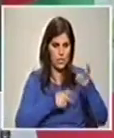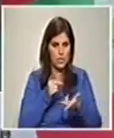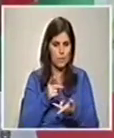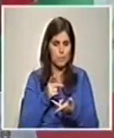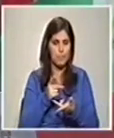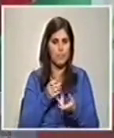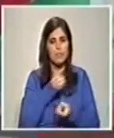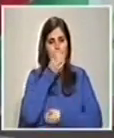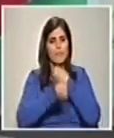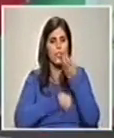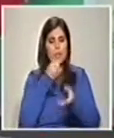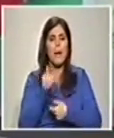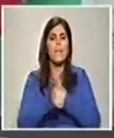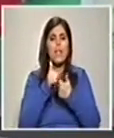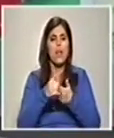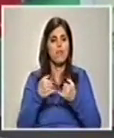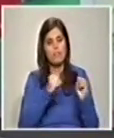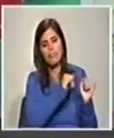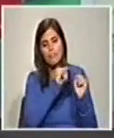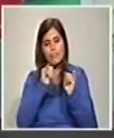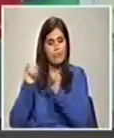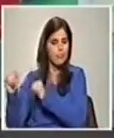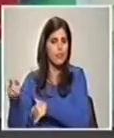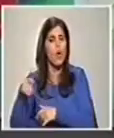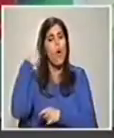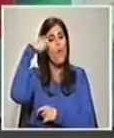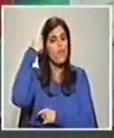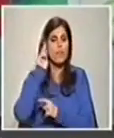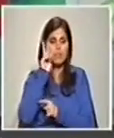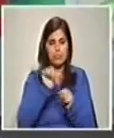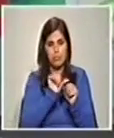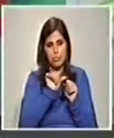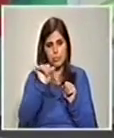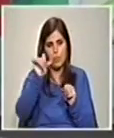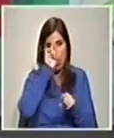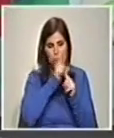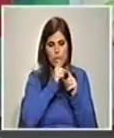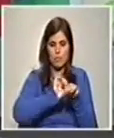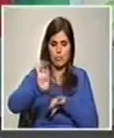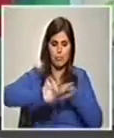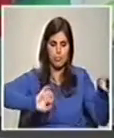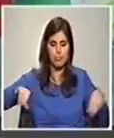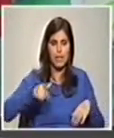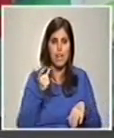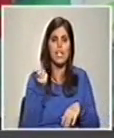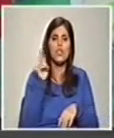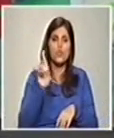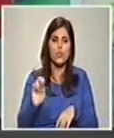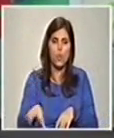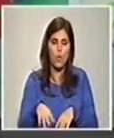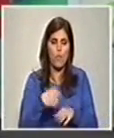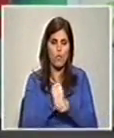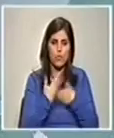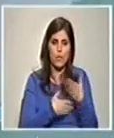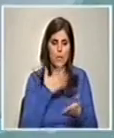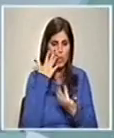explicar melhor o que é que vão ver, passa-se um filme e o objetivo da separação dos materiais e do funcionamento normal do